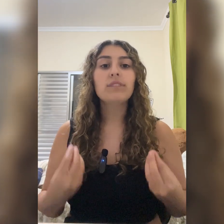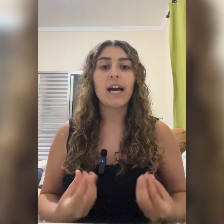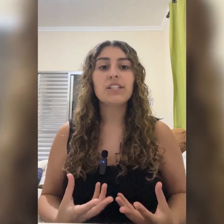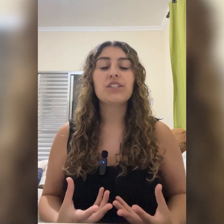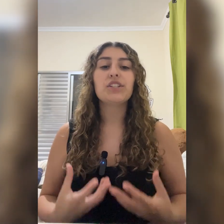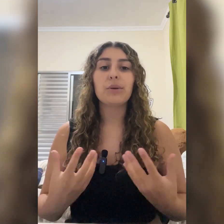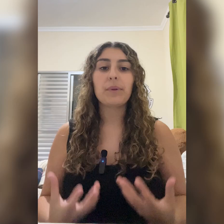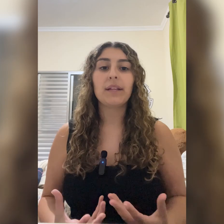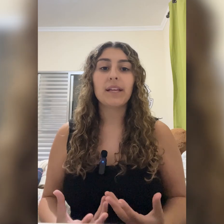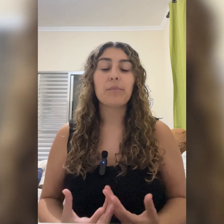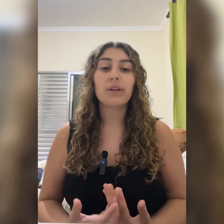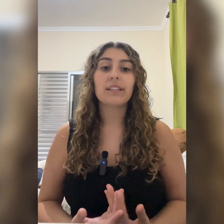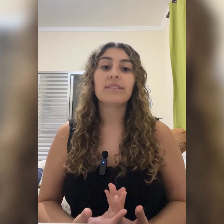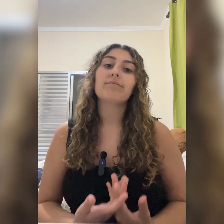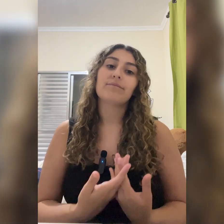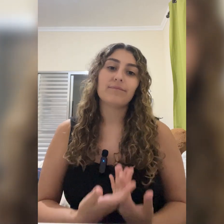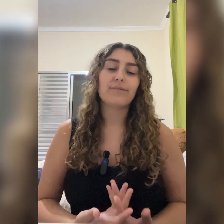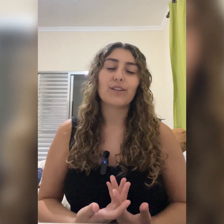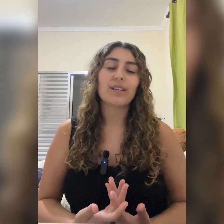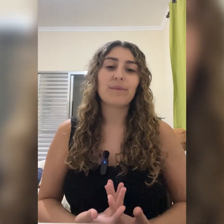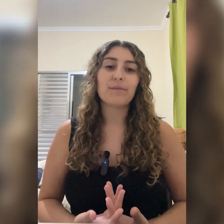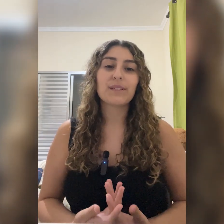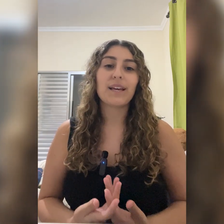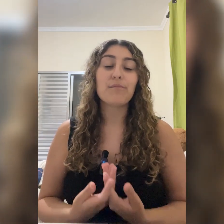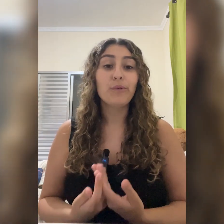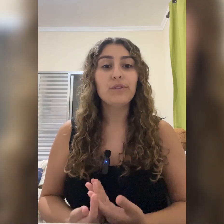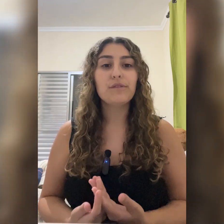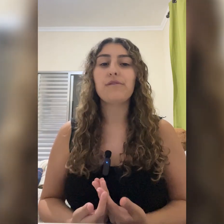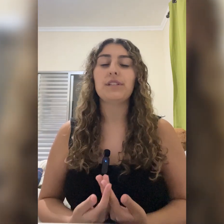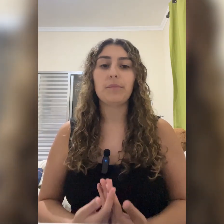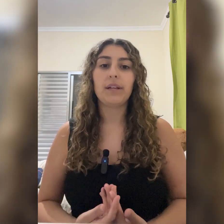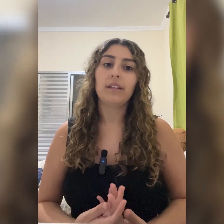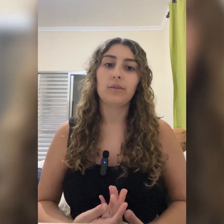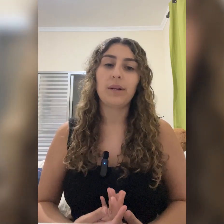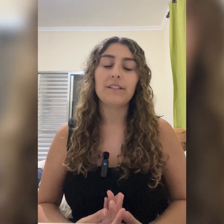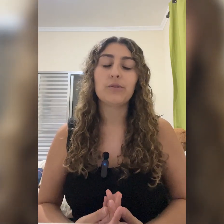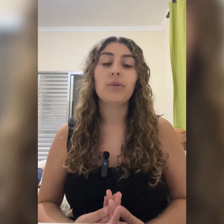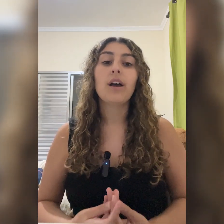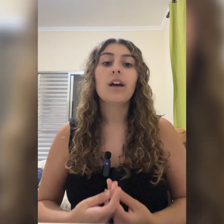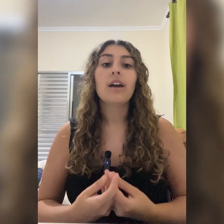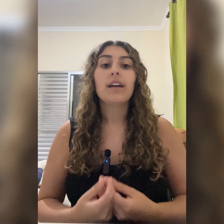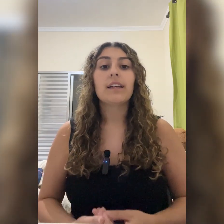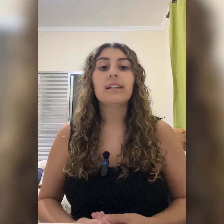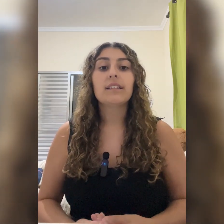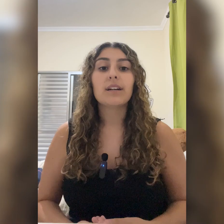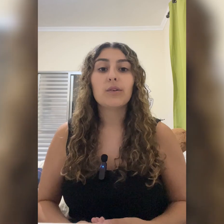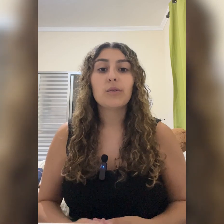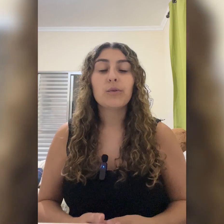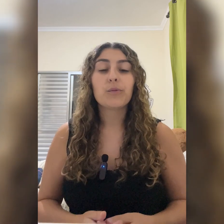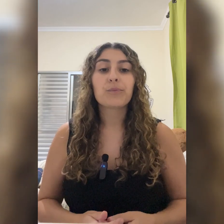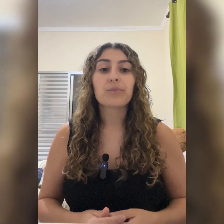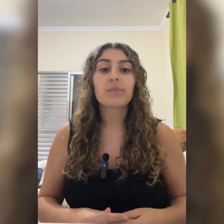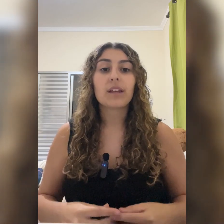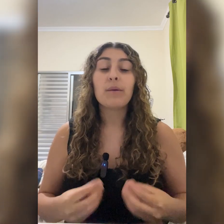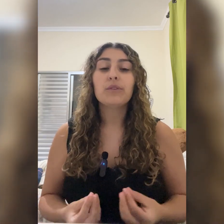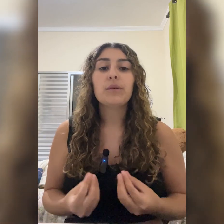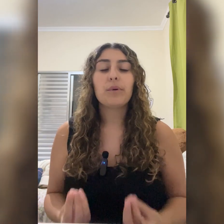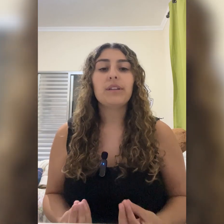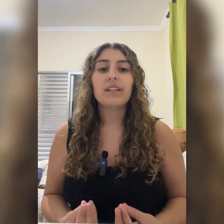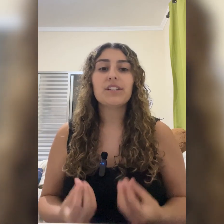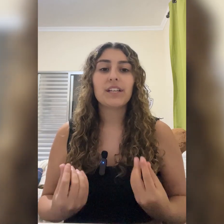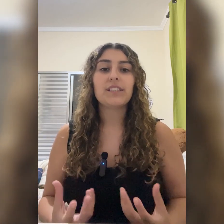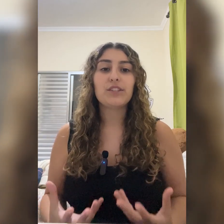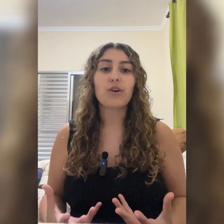essa vontade de empreender, porque nós sabemos que é muito difícil empreender no Brasil. Então, é